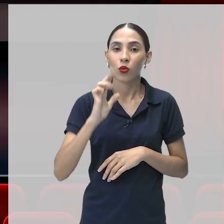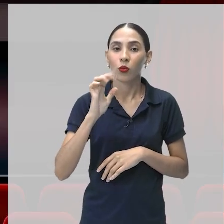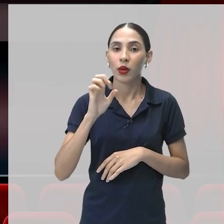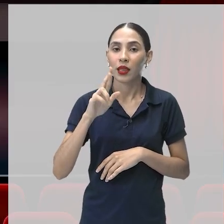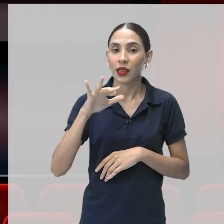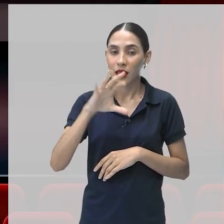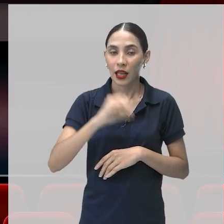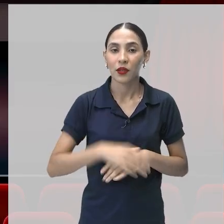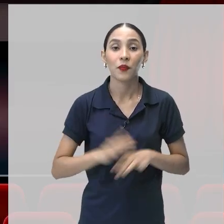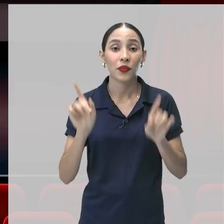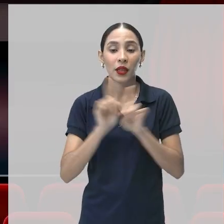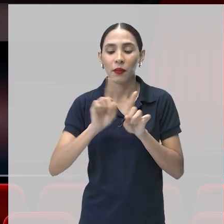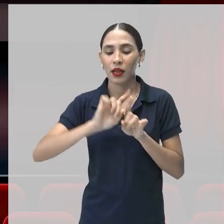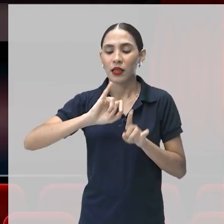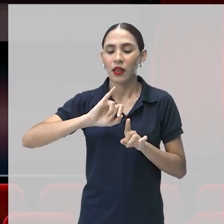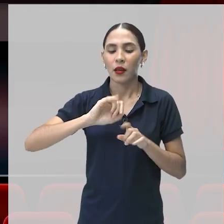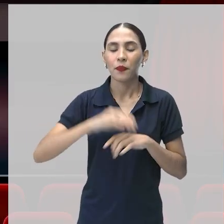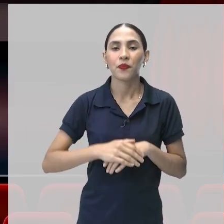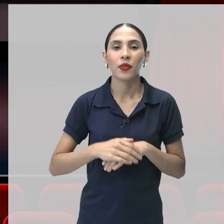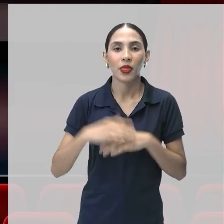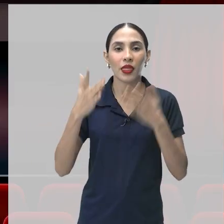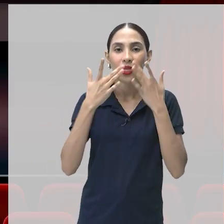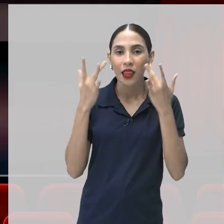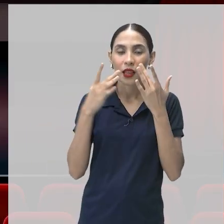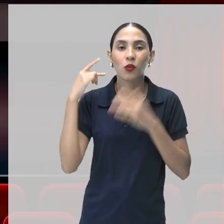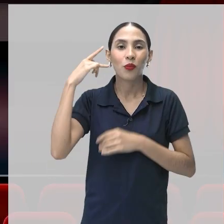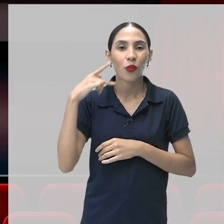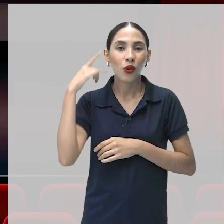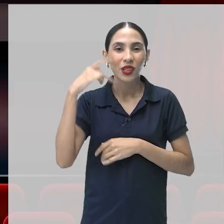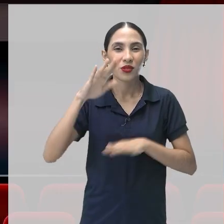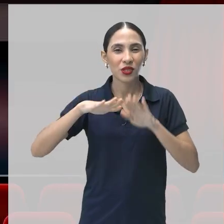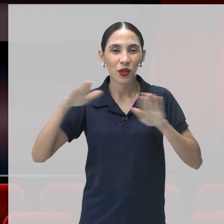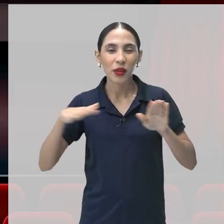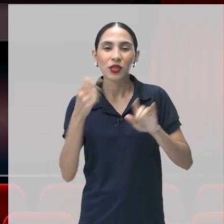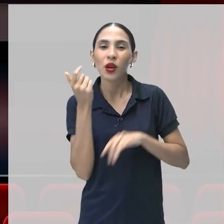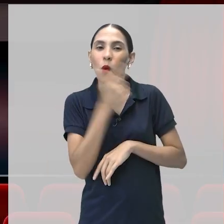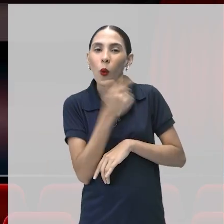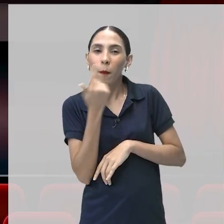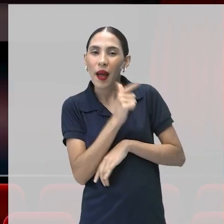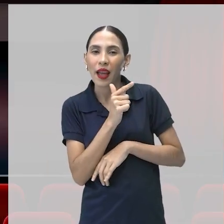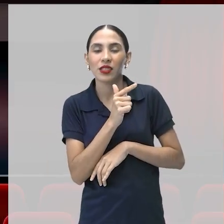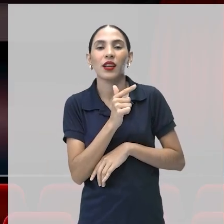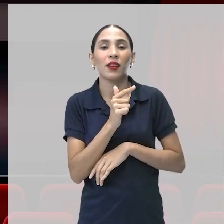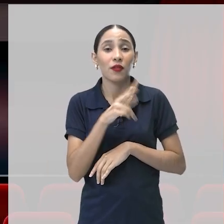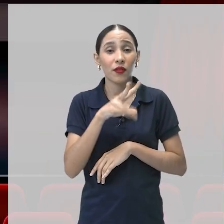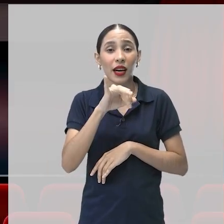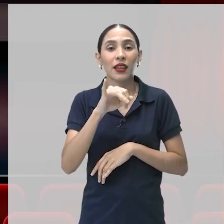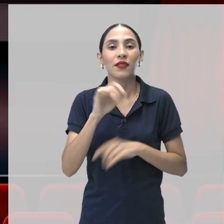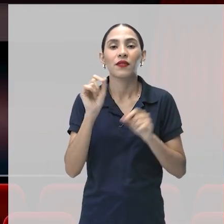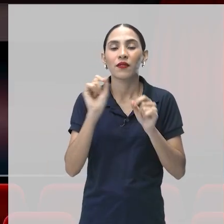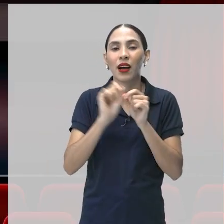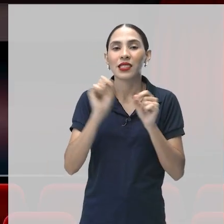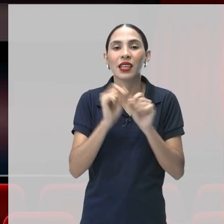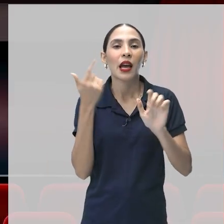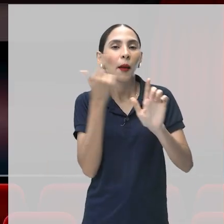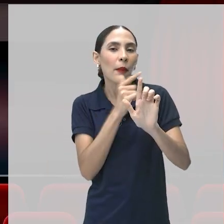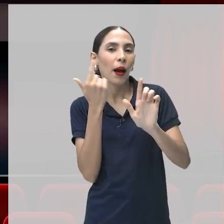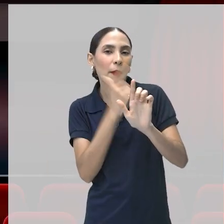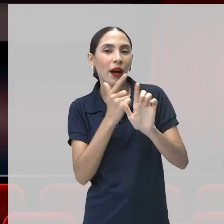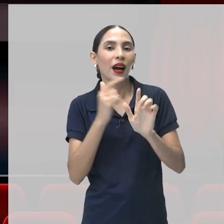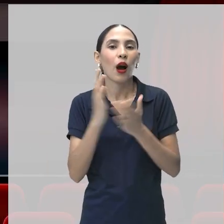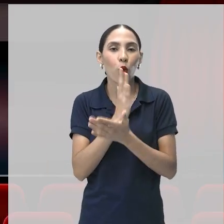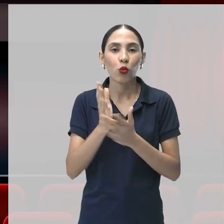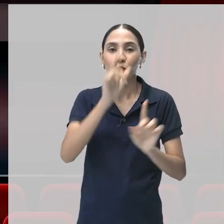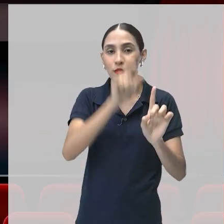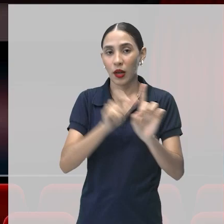teatro político, que também vai falar sobre política, e geralmente as comédias, elas fazem uma sátira de alguns personagens, né,